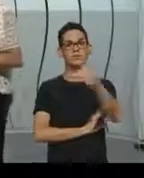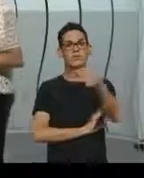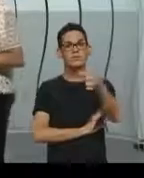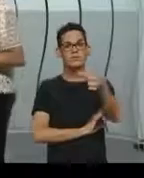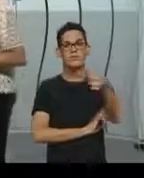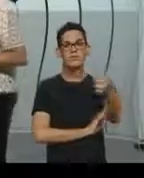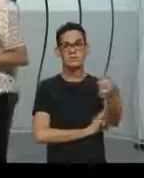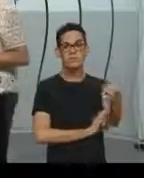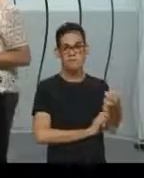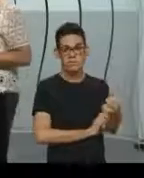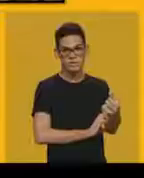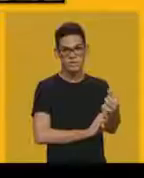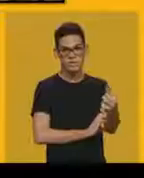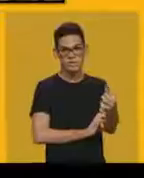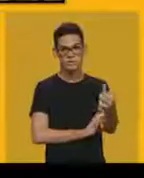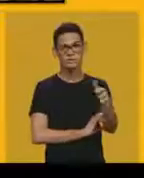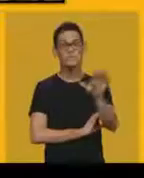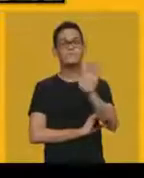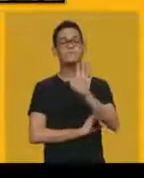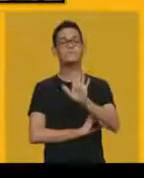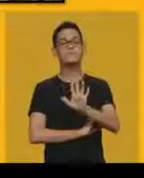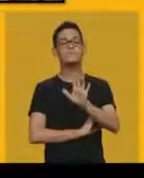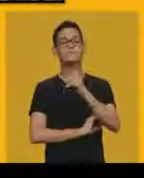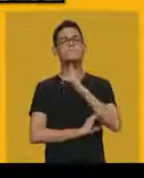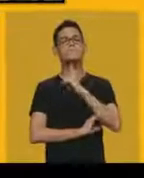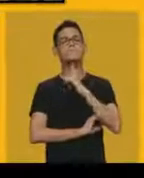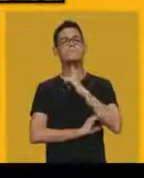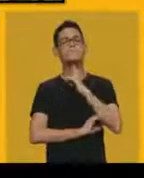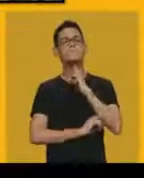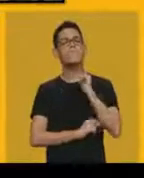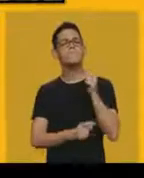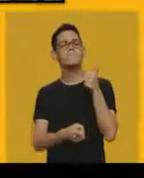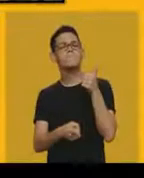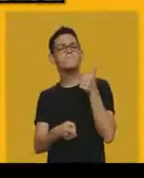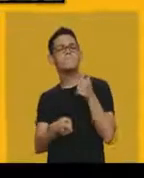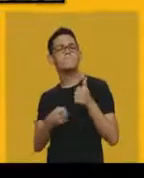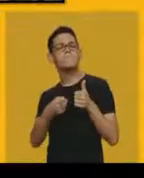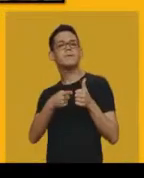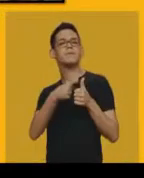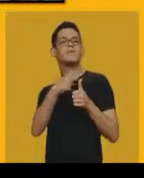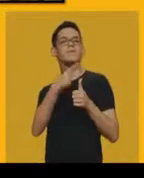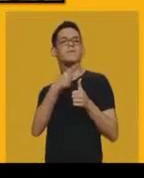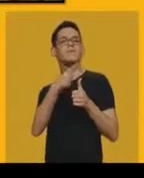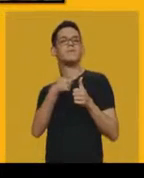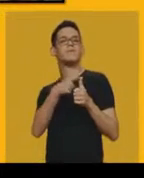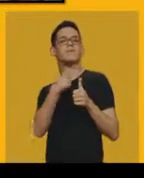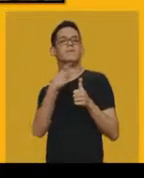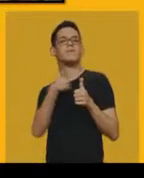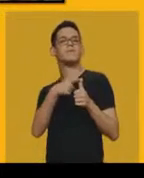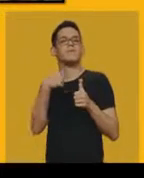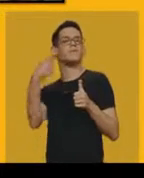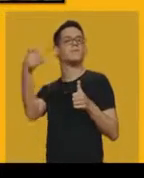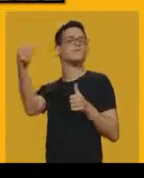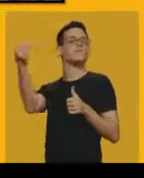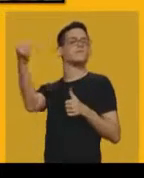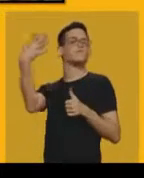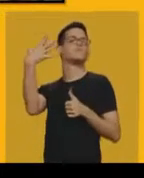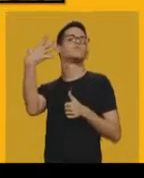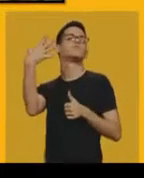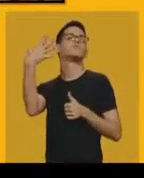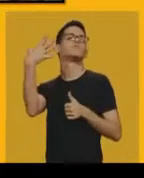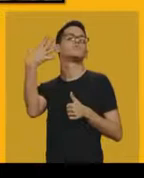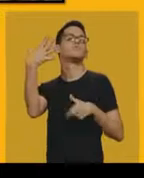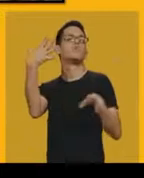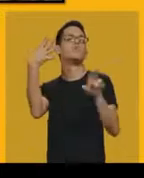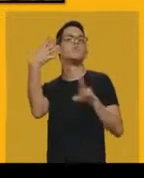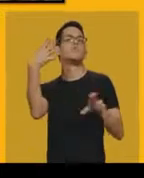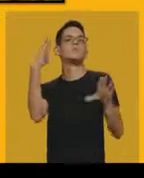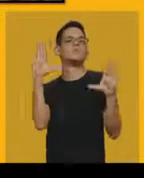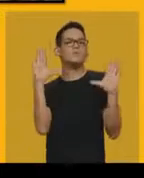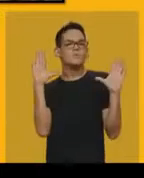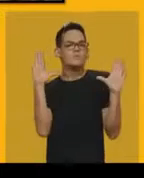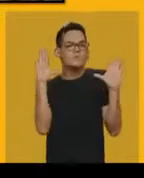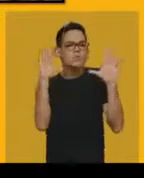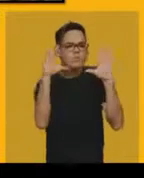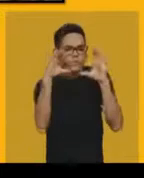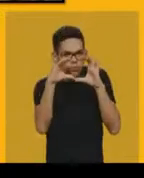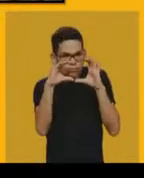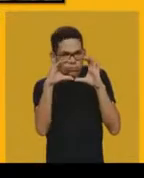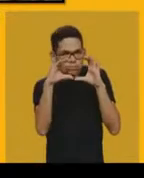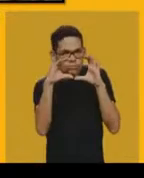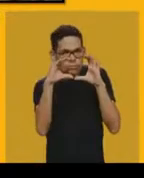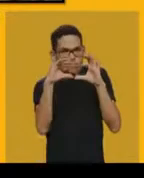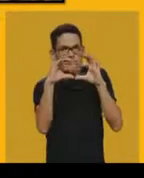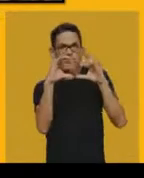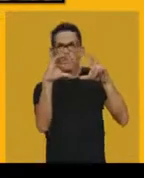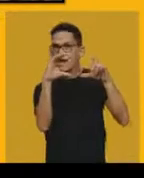1826 conseguiu realizar o primeiro registro permanente da luz através de uma câmera escura, o que